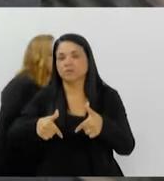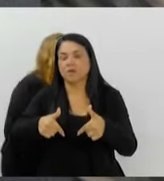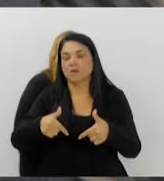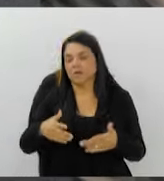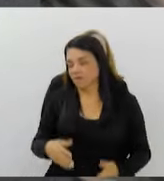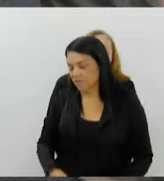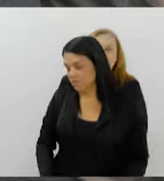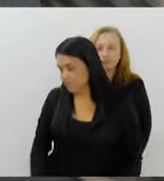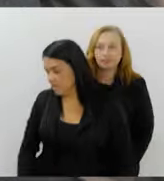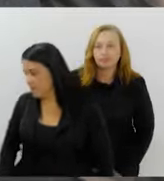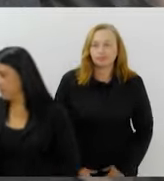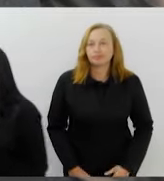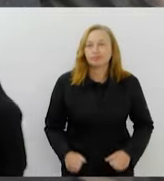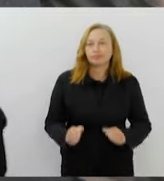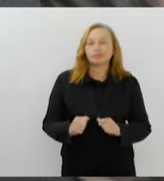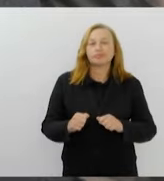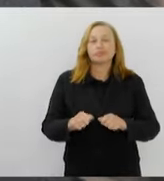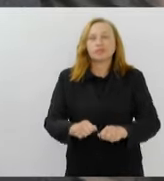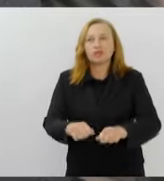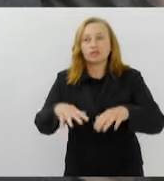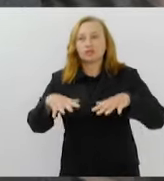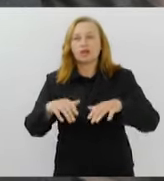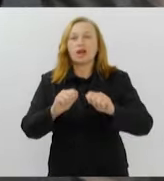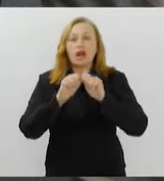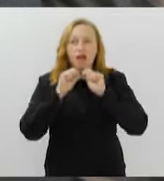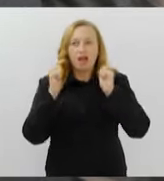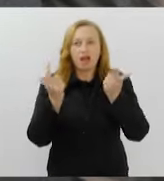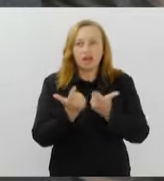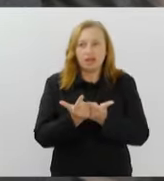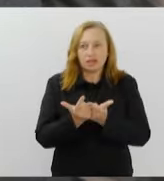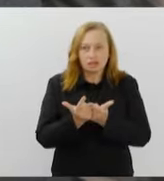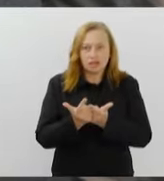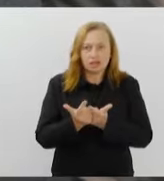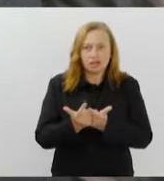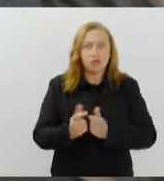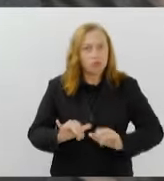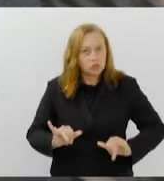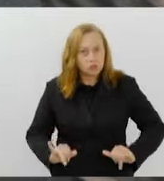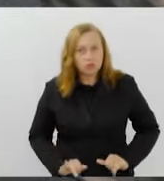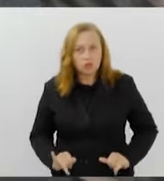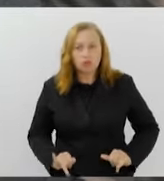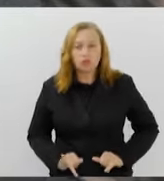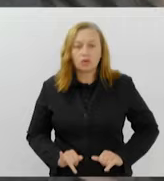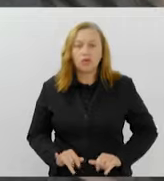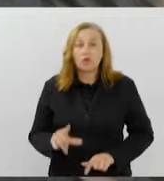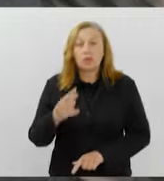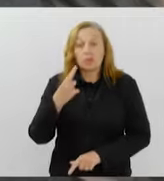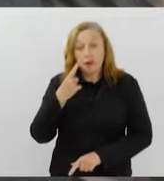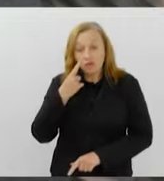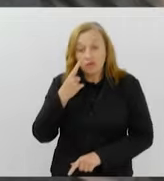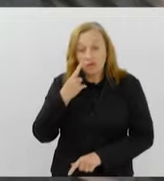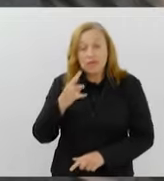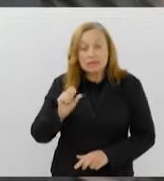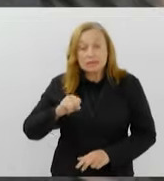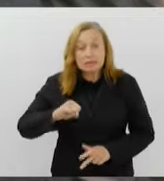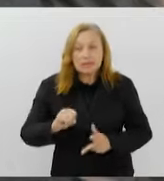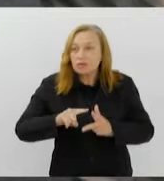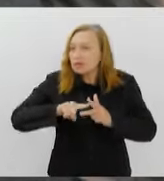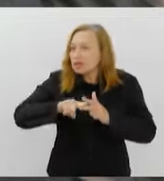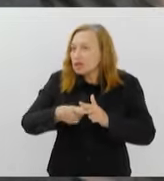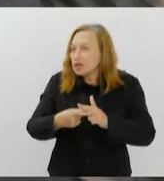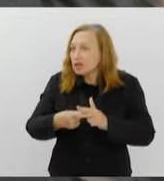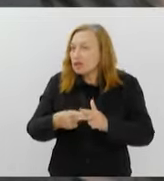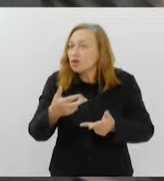que a Assembleia Legislativa sangrou para decidir se alterava algo que foi construído